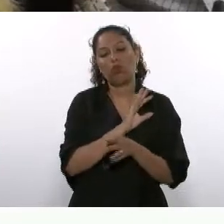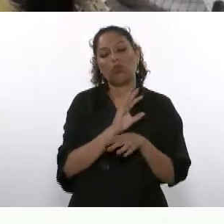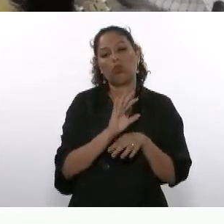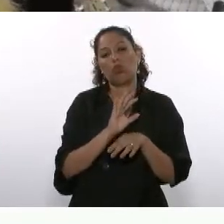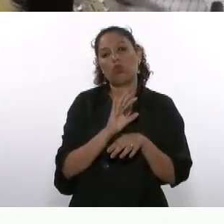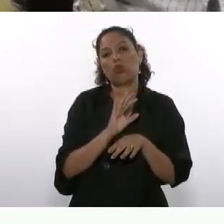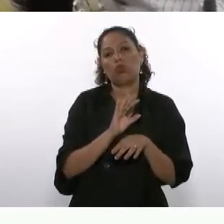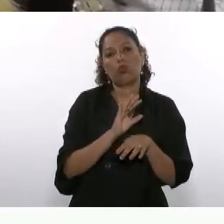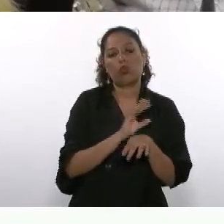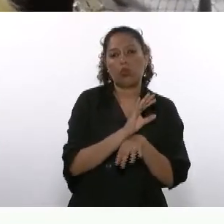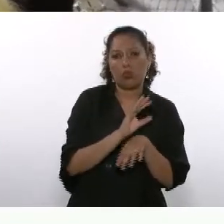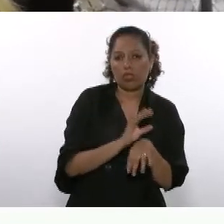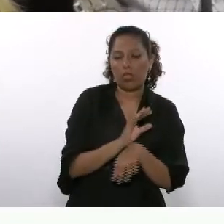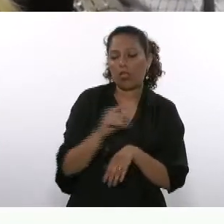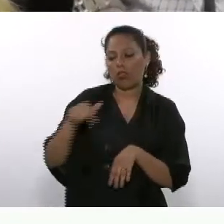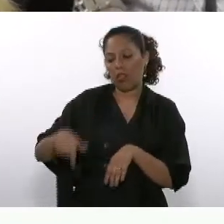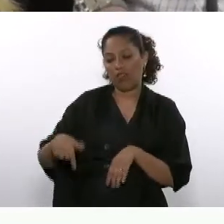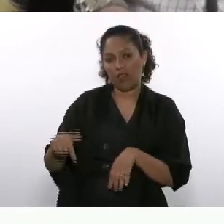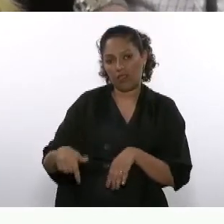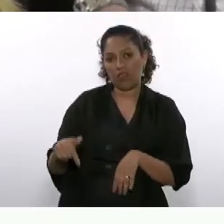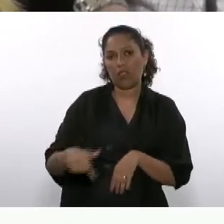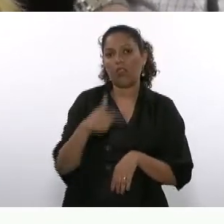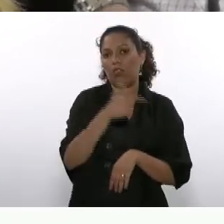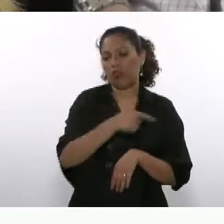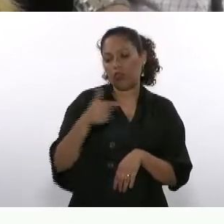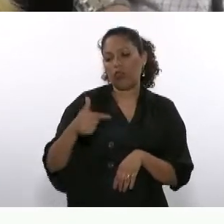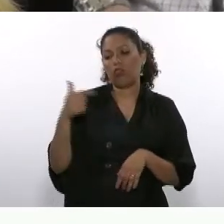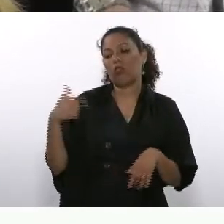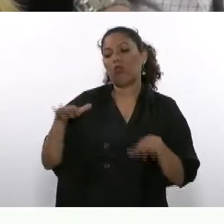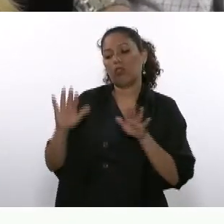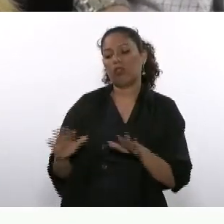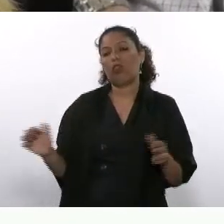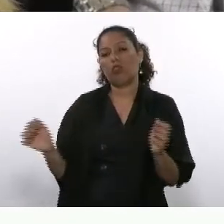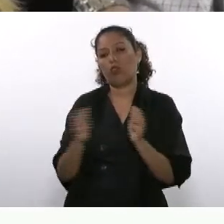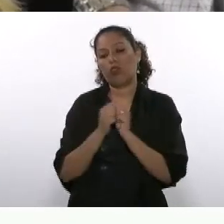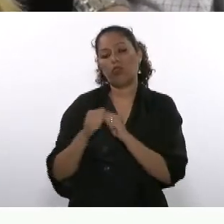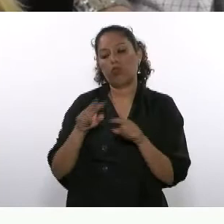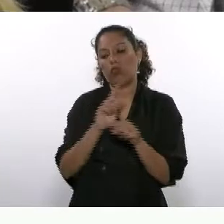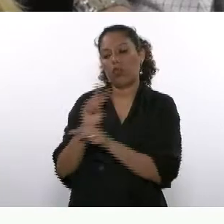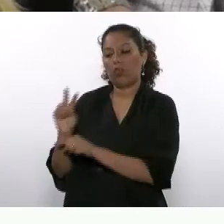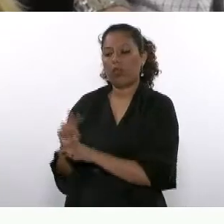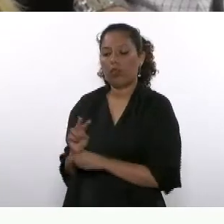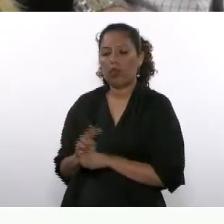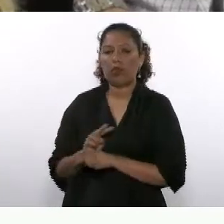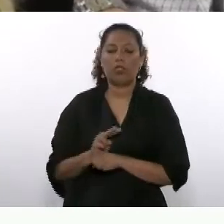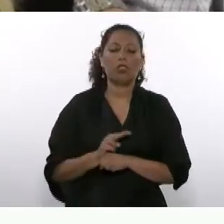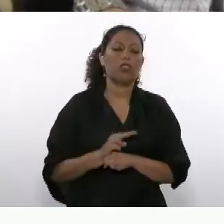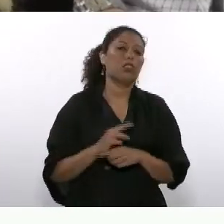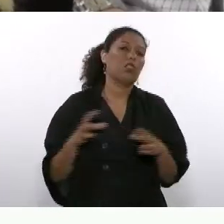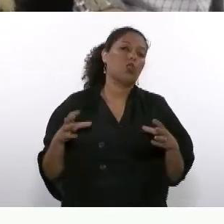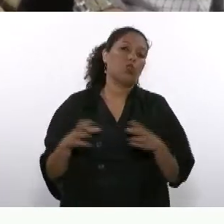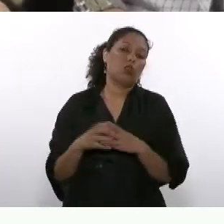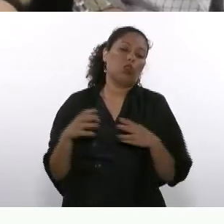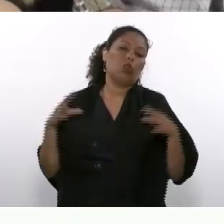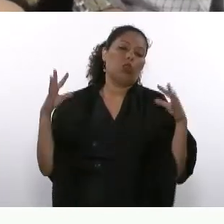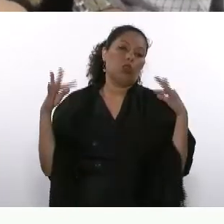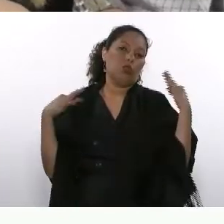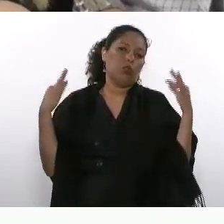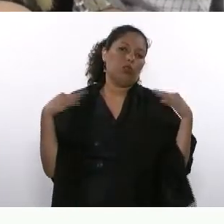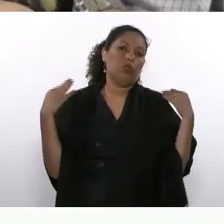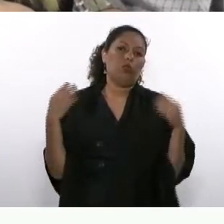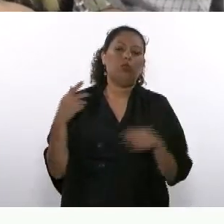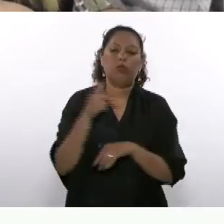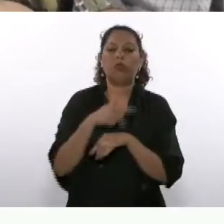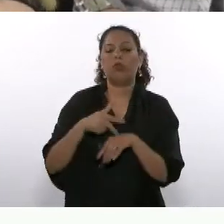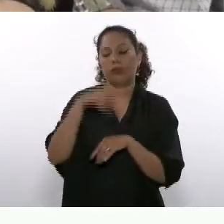conventos dos birôs do Estado do Rio de Janeiro, que são 22, para estarem presentes representando o trade turístico. Então, é muito interessante quando a